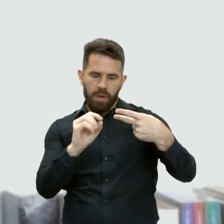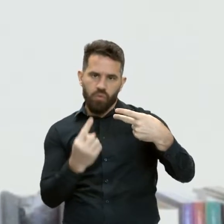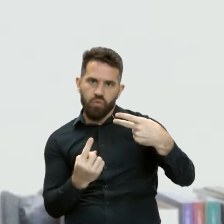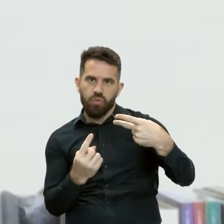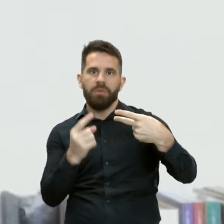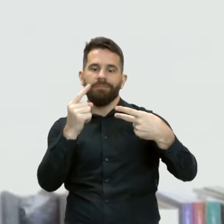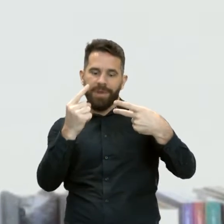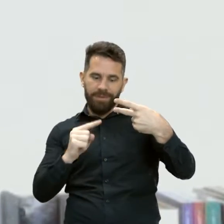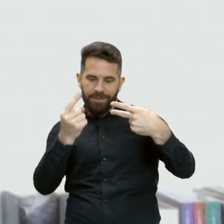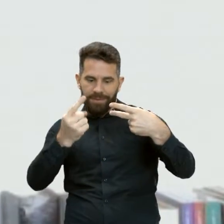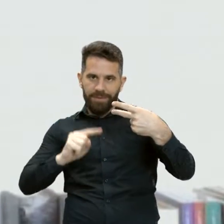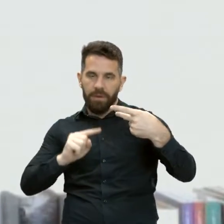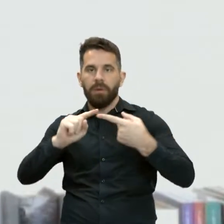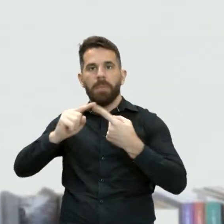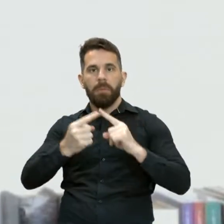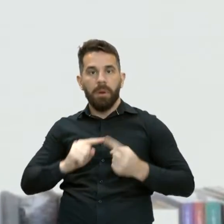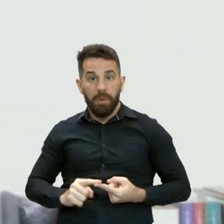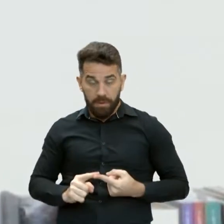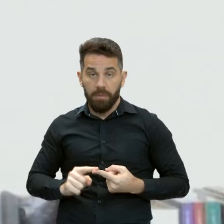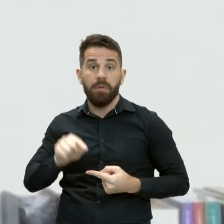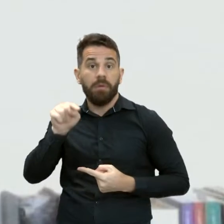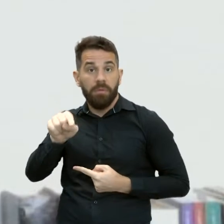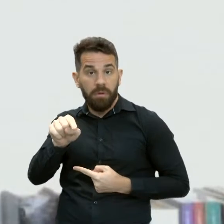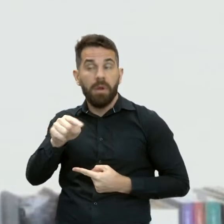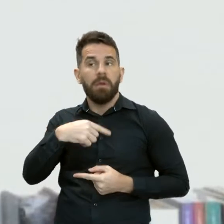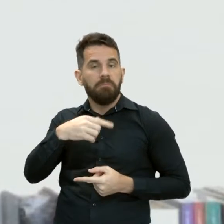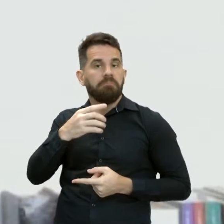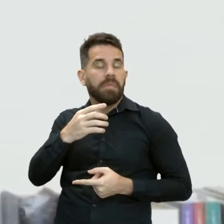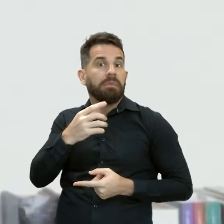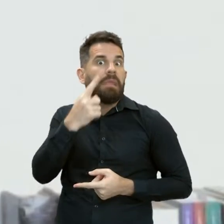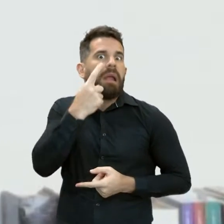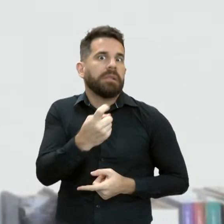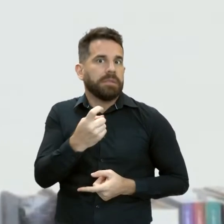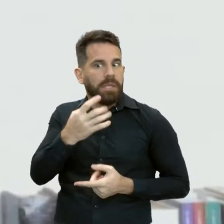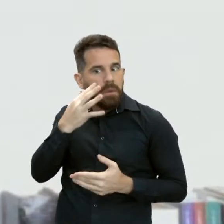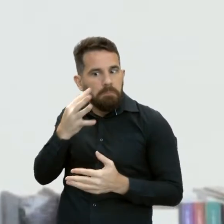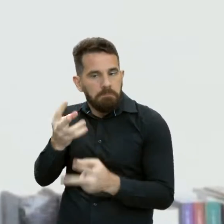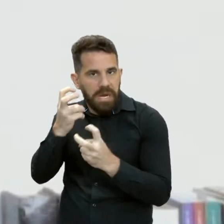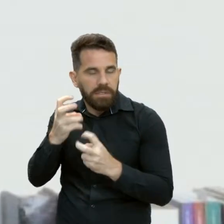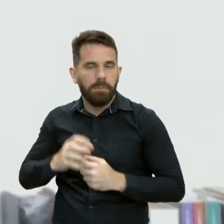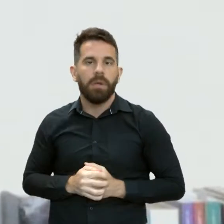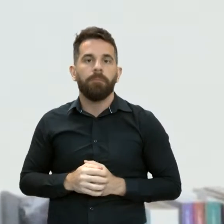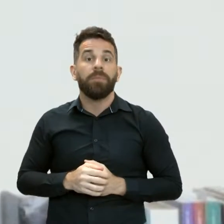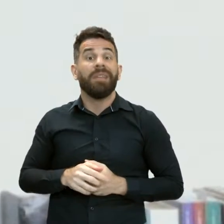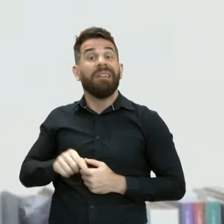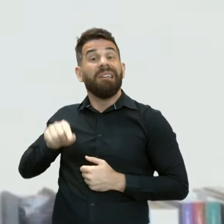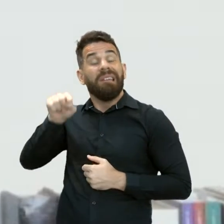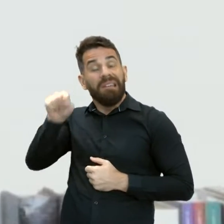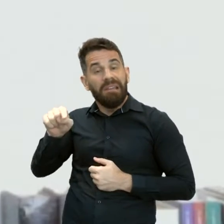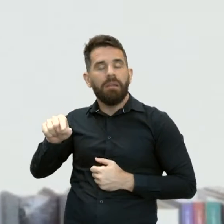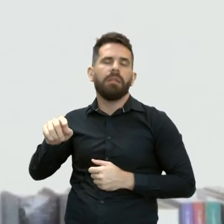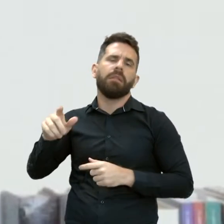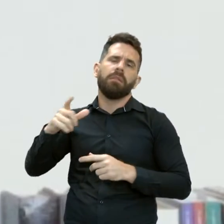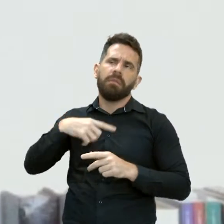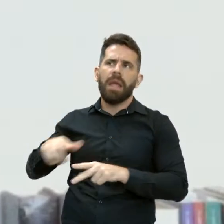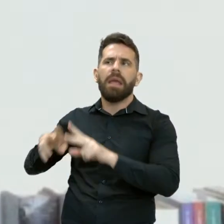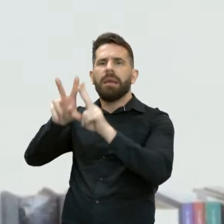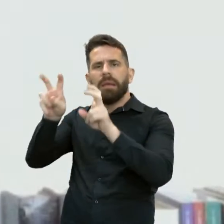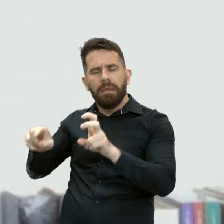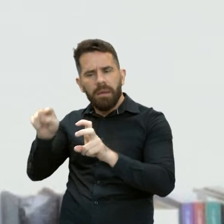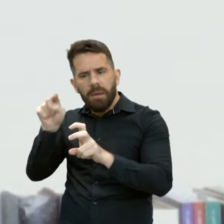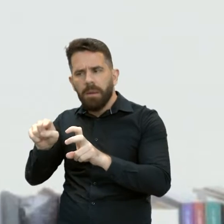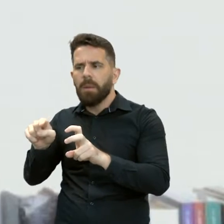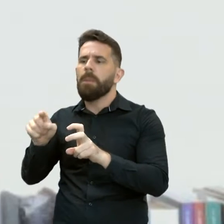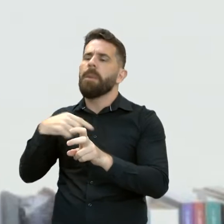observar isso. E já na terceira fase, o tema se volta para suas memórias, suas